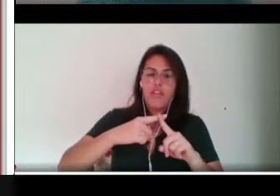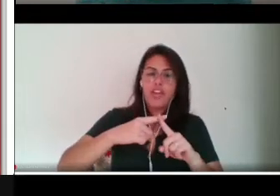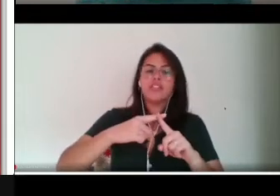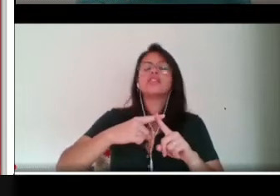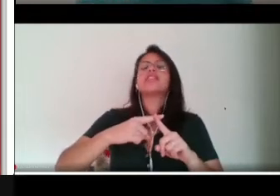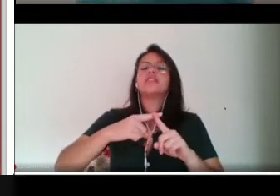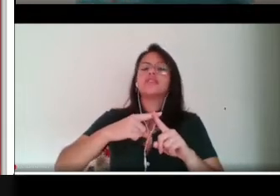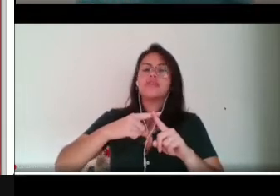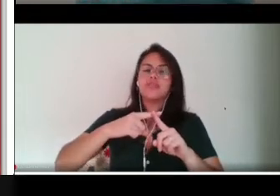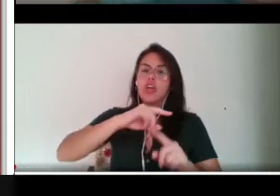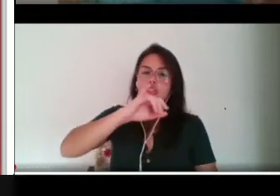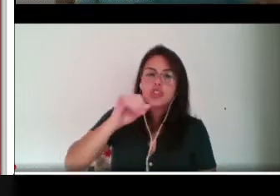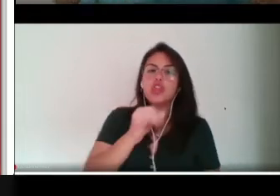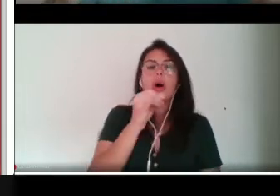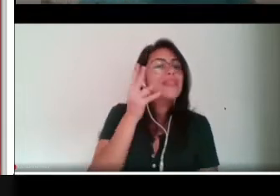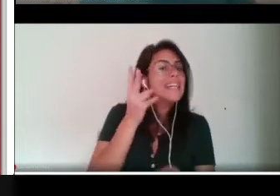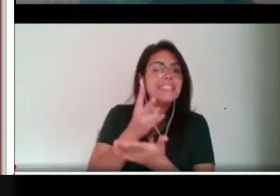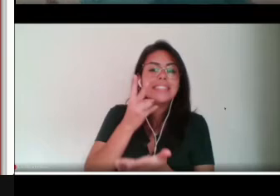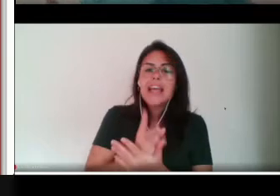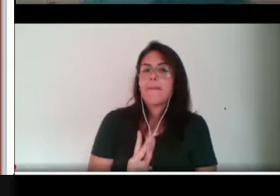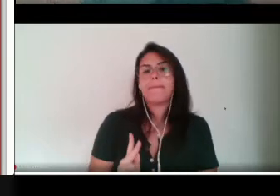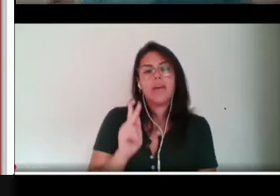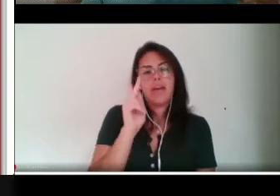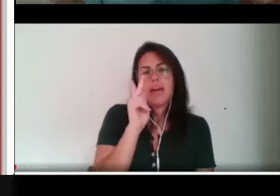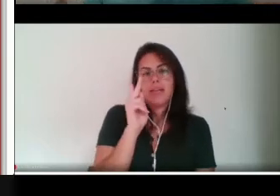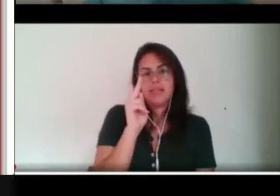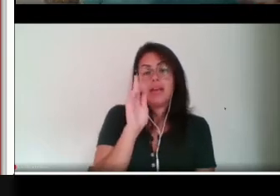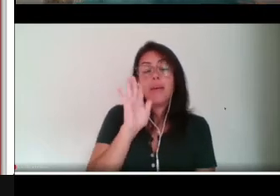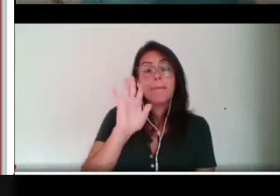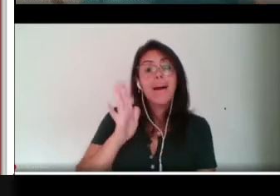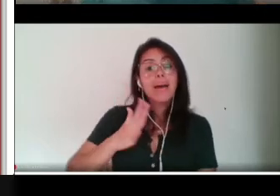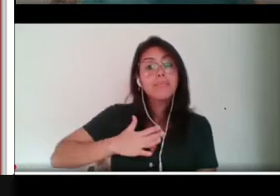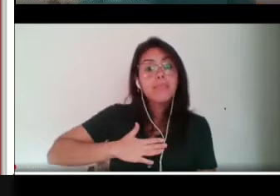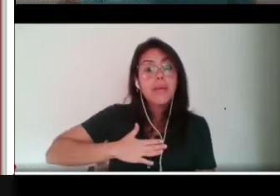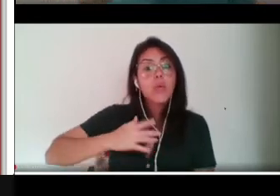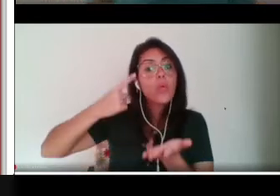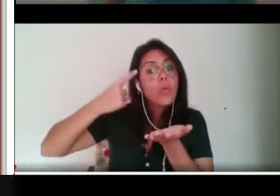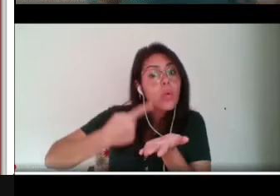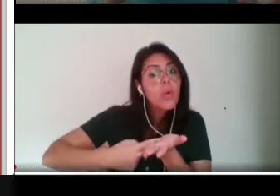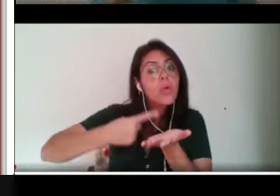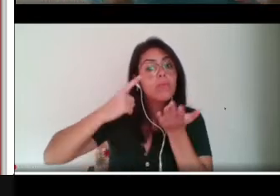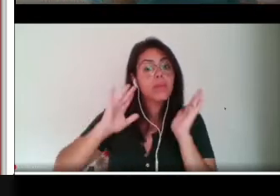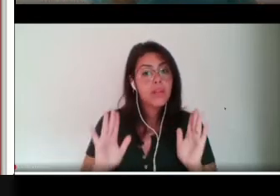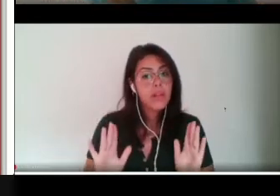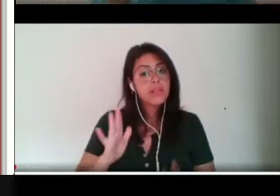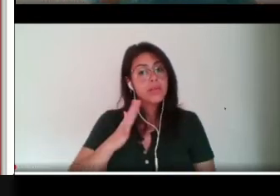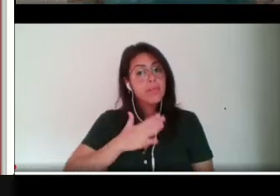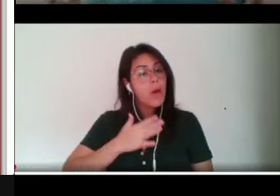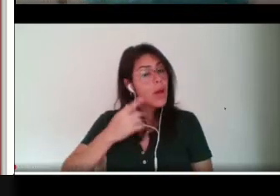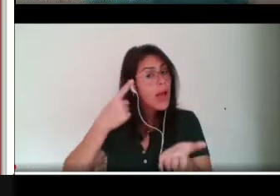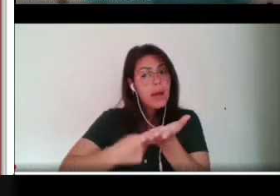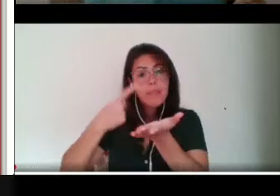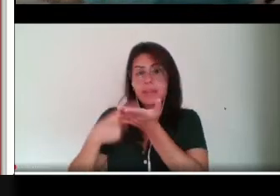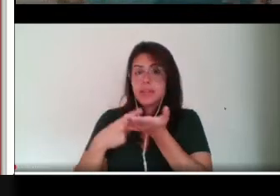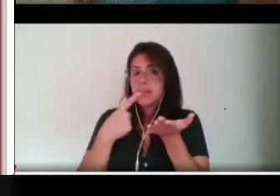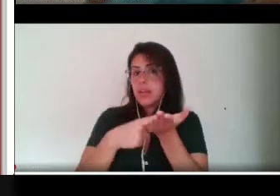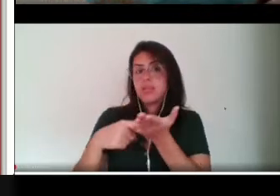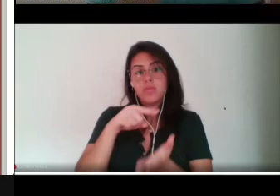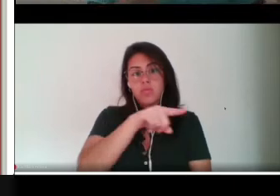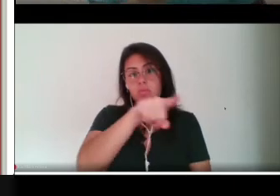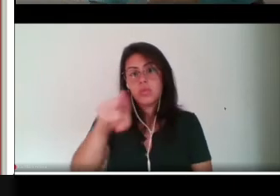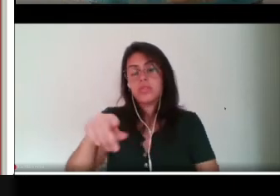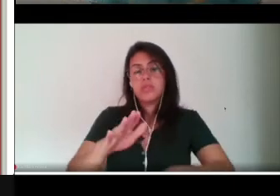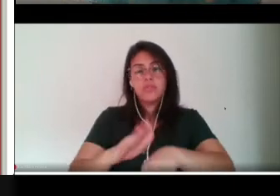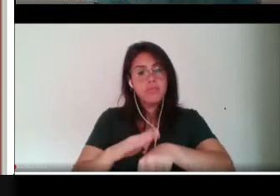troquei agora. Mas, de novo, isso é arbitrário, tá? Sistema de coordenadas é sempre arbitrário, você que escolhe. Só que você,